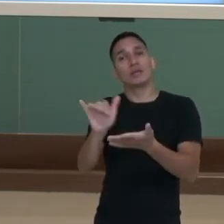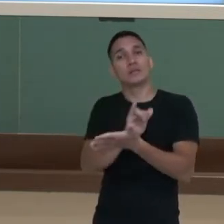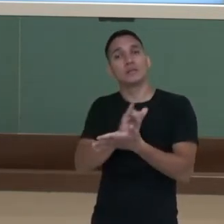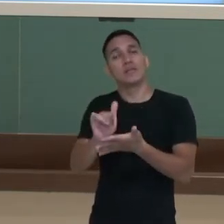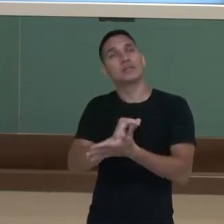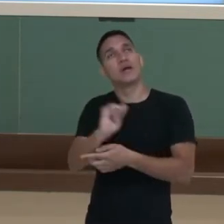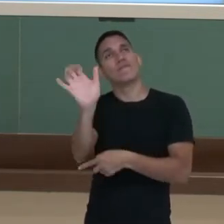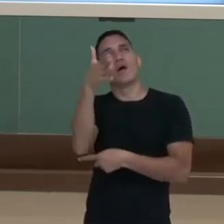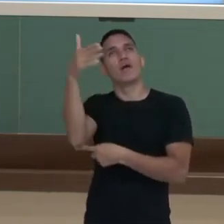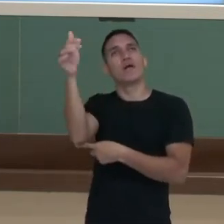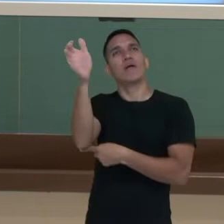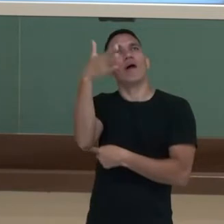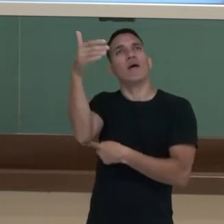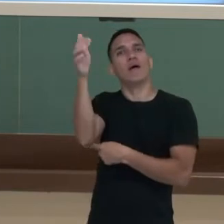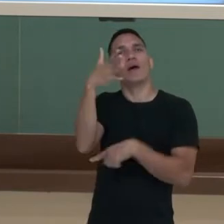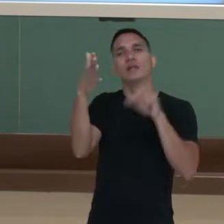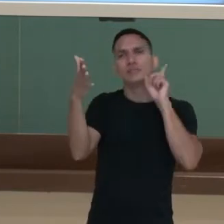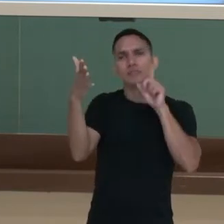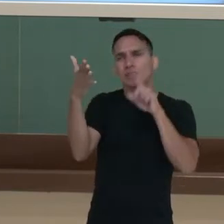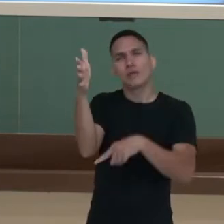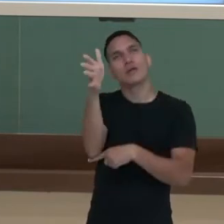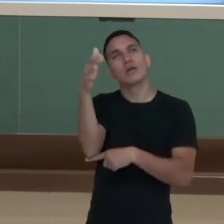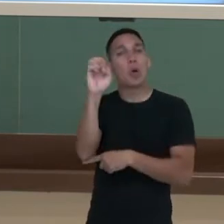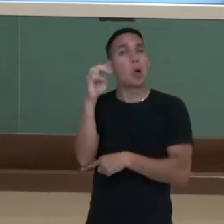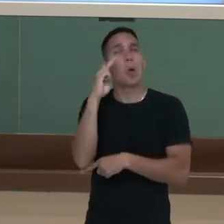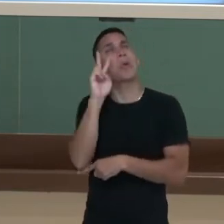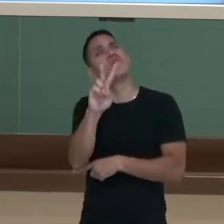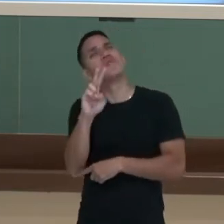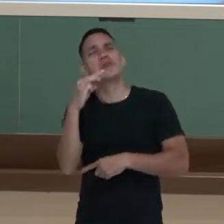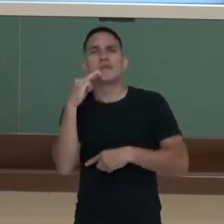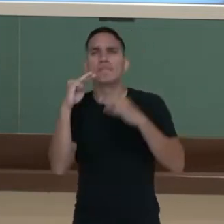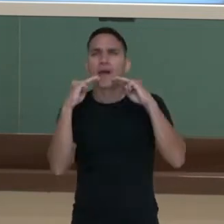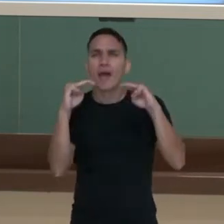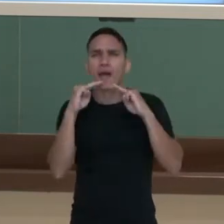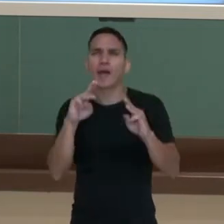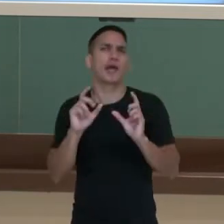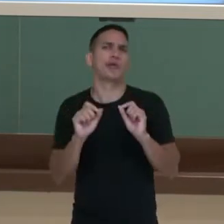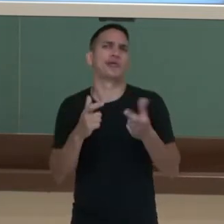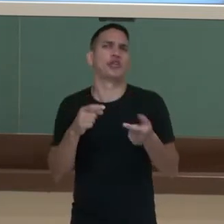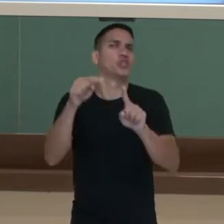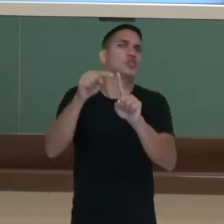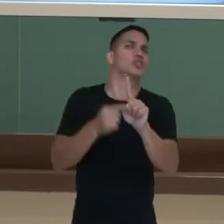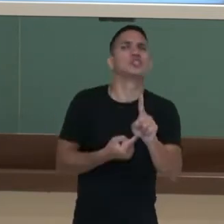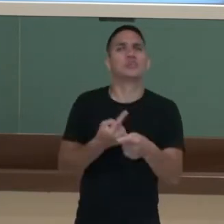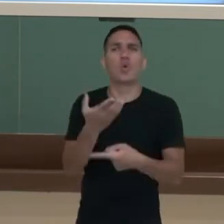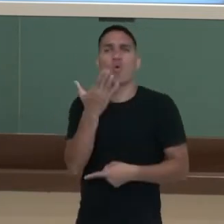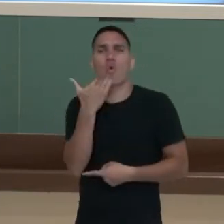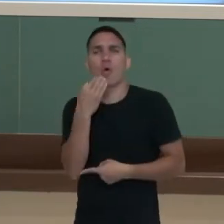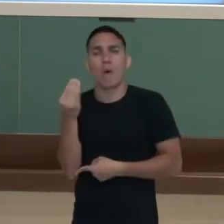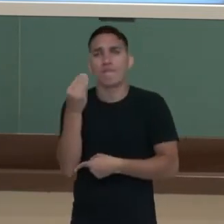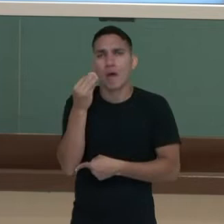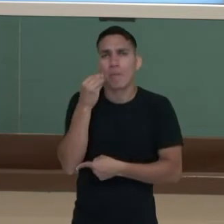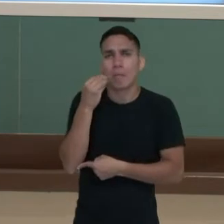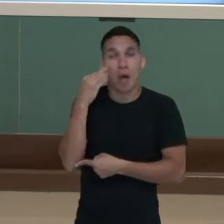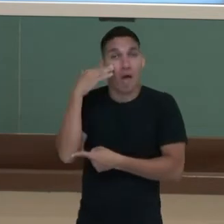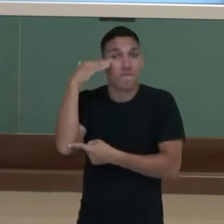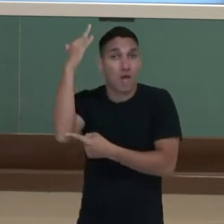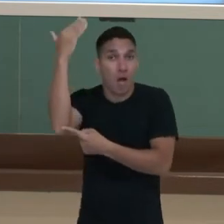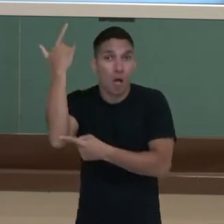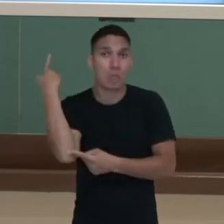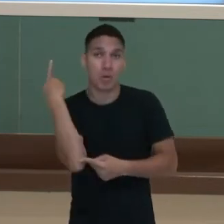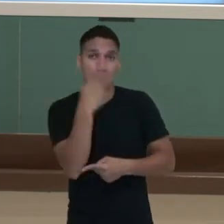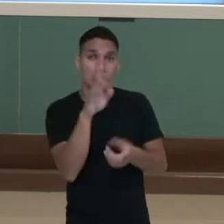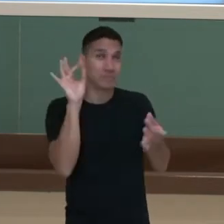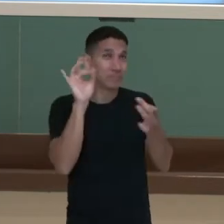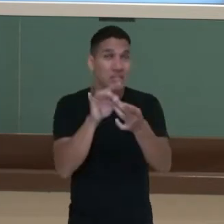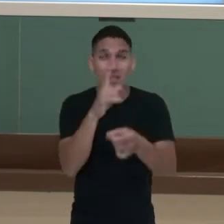dos Estados Unidos lá, ou vê uma propaganda de, sei lá, um tipo de alimento, né, muito famoso aí, uma bebida muito famosa dos